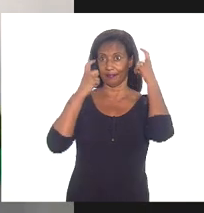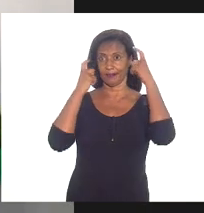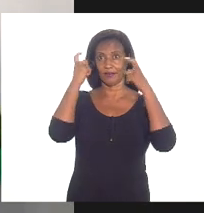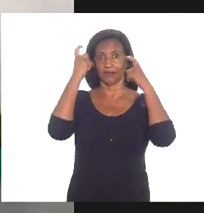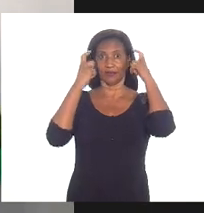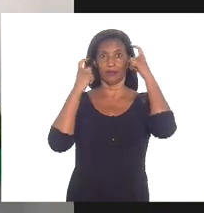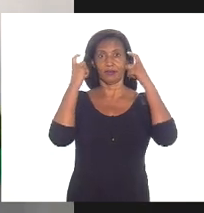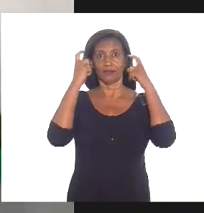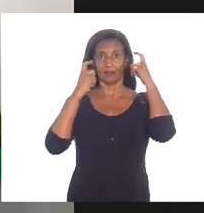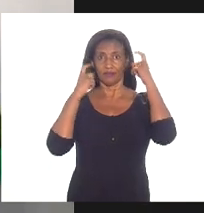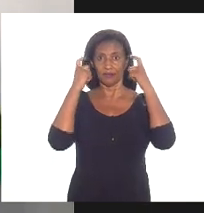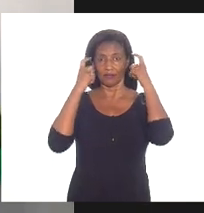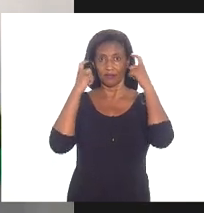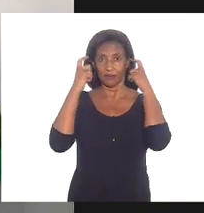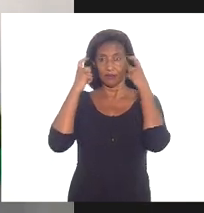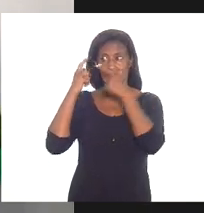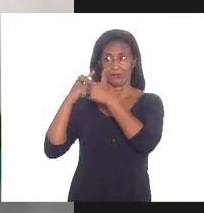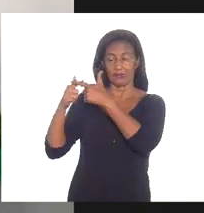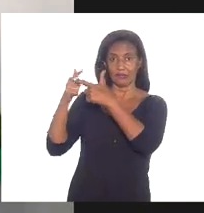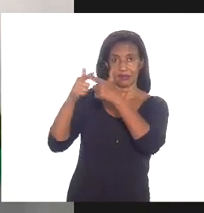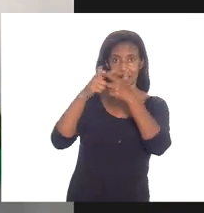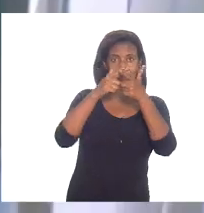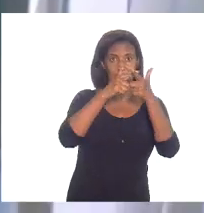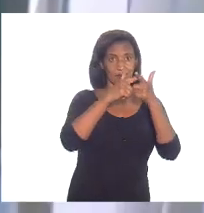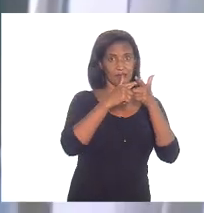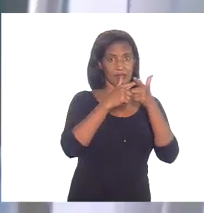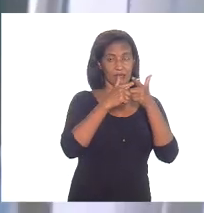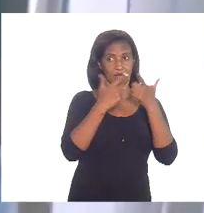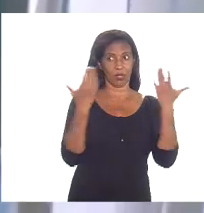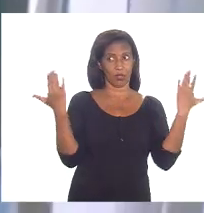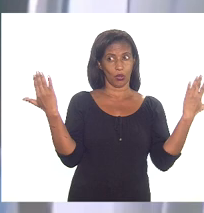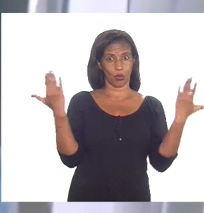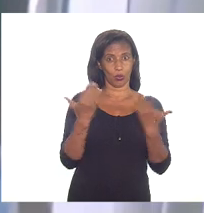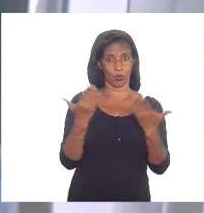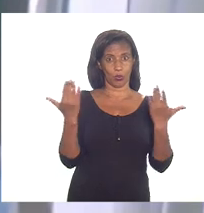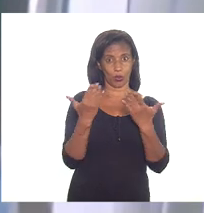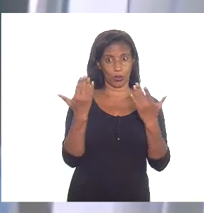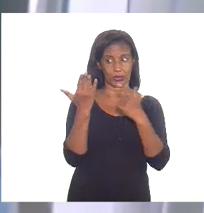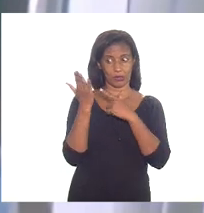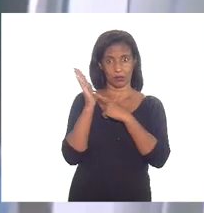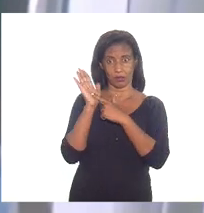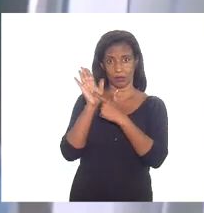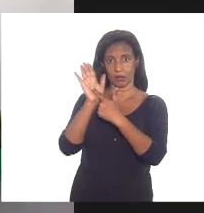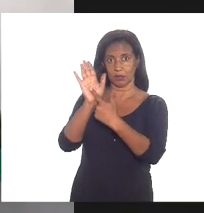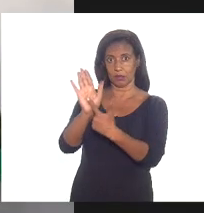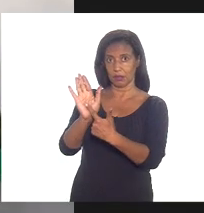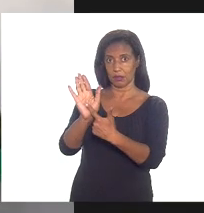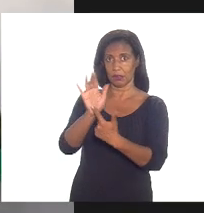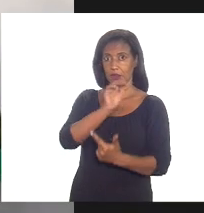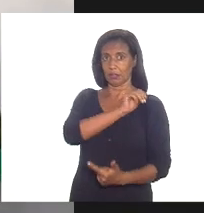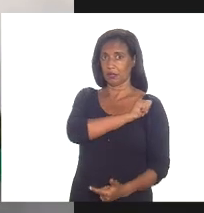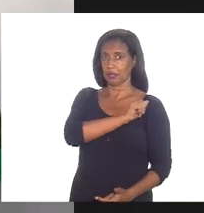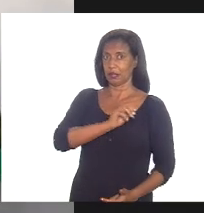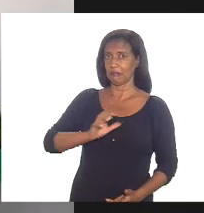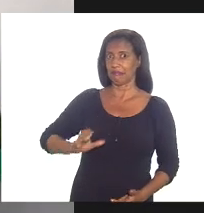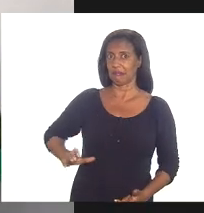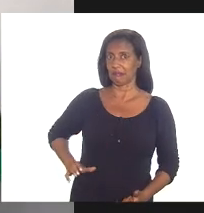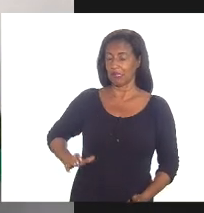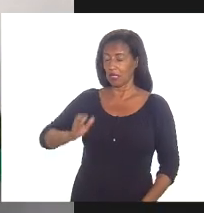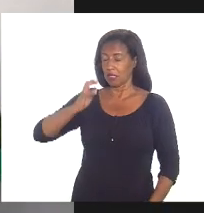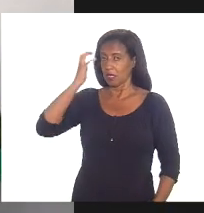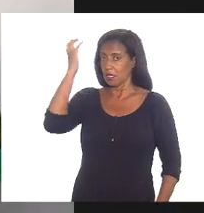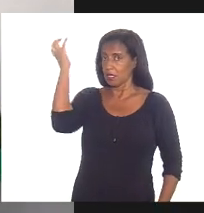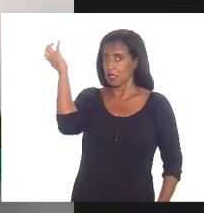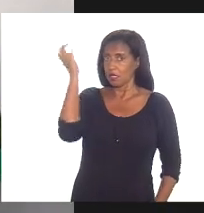preocupadíssima com a situação hoje apontada pelo presidente André Siciliano. São